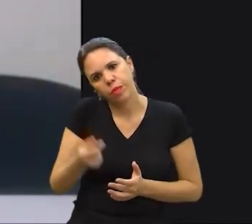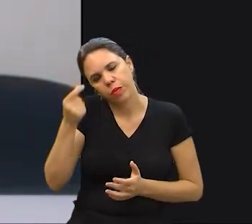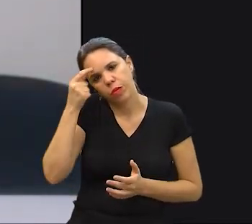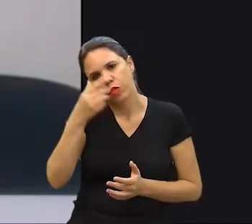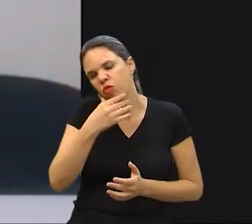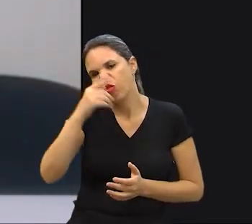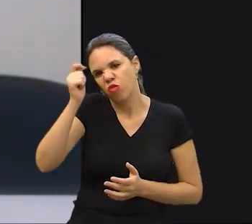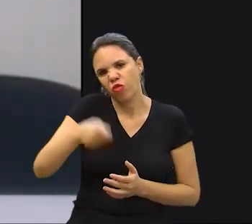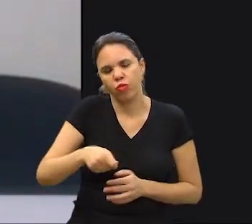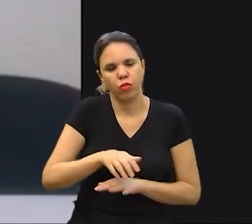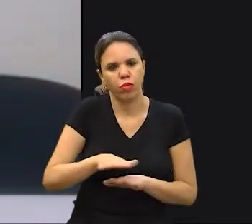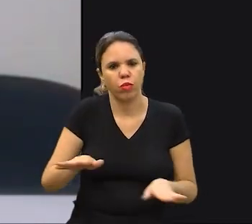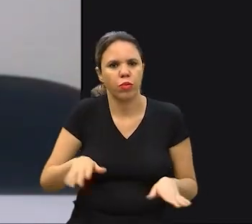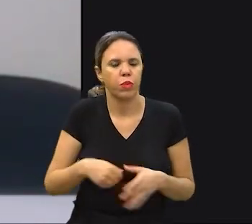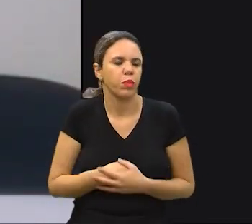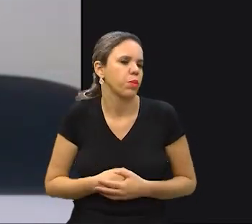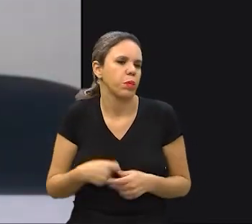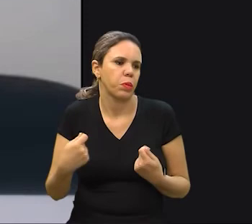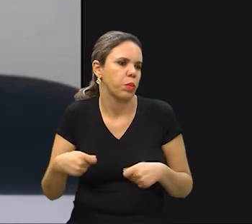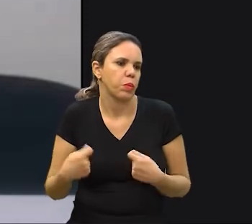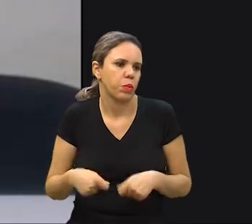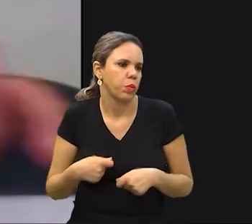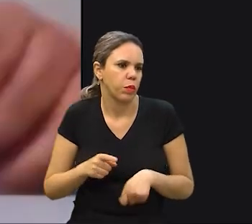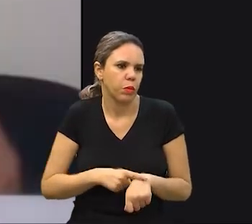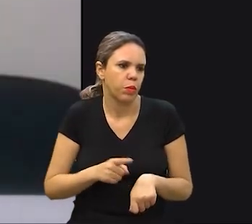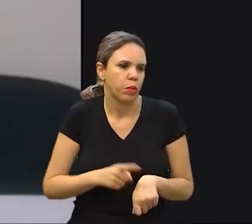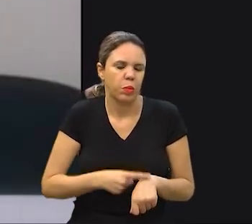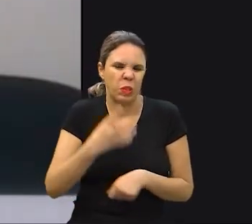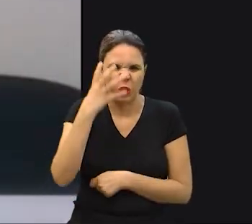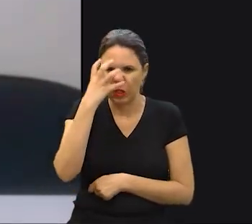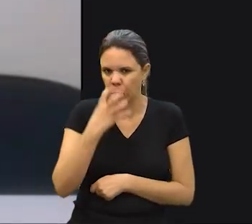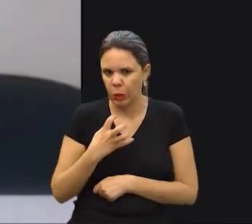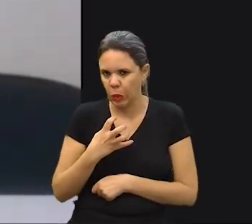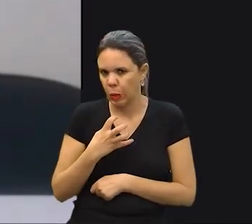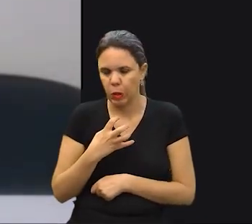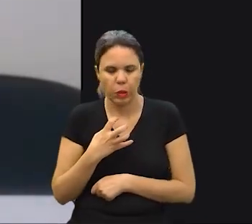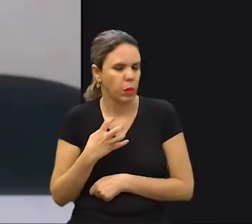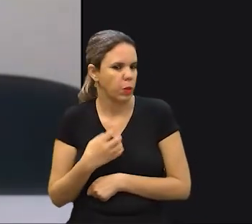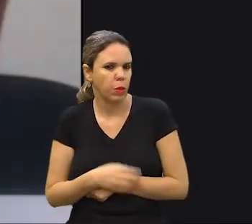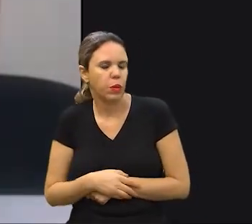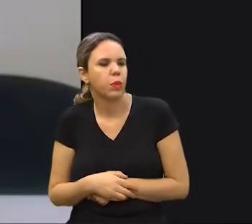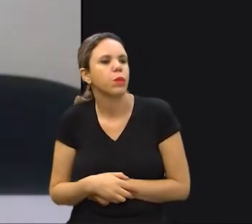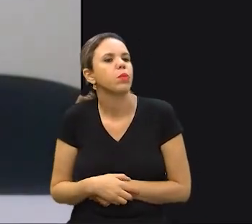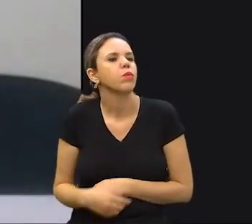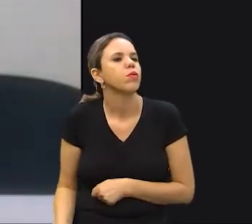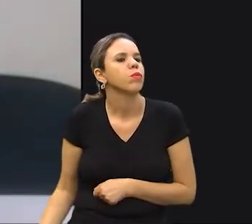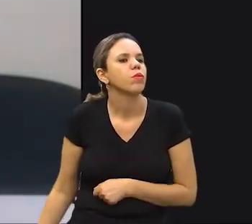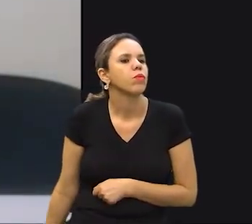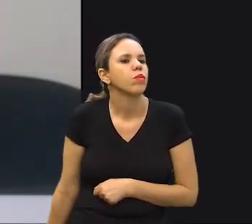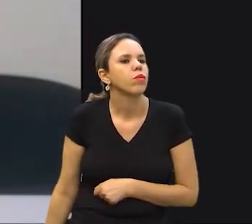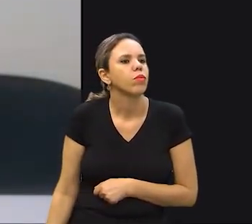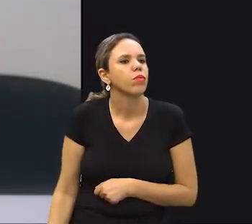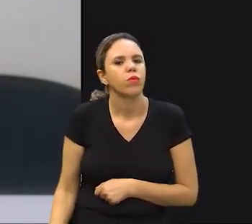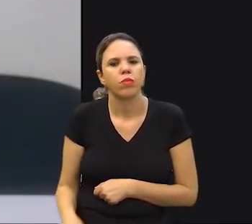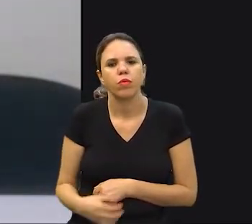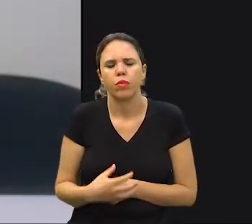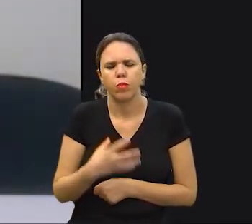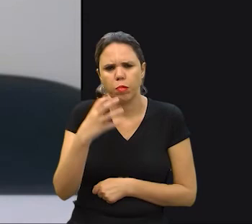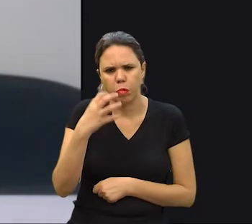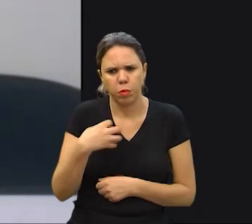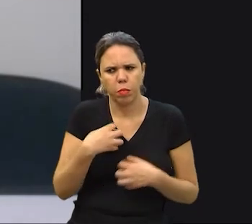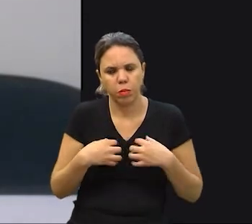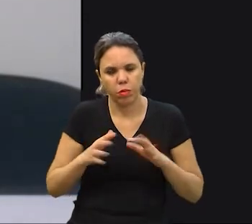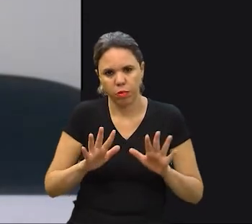essa noção do machismo. Não precisa ser um momento sério, um momento, né, assim,